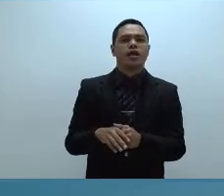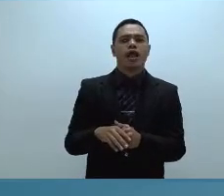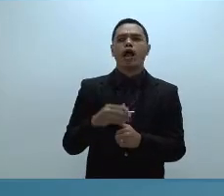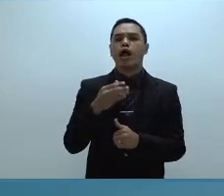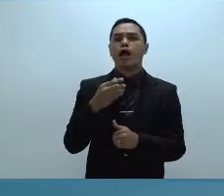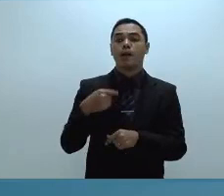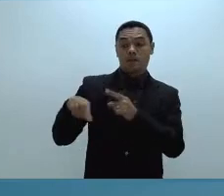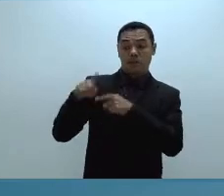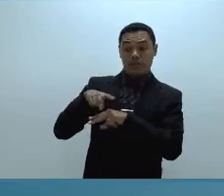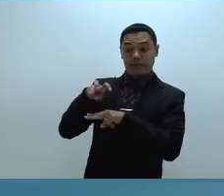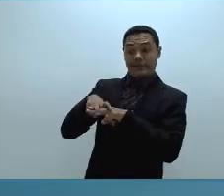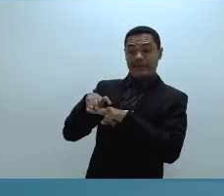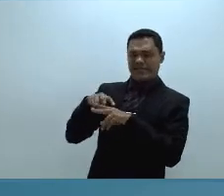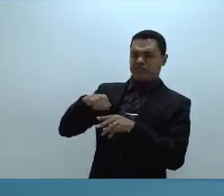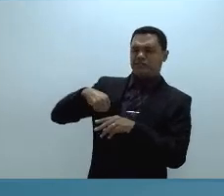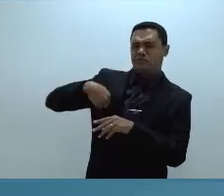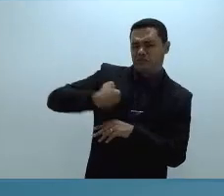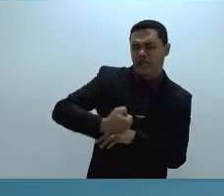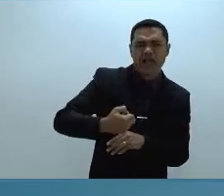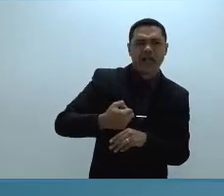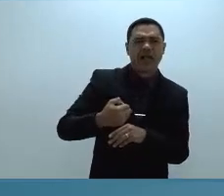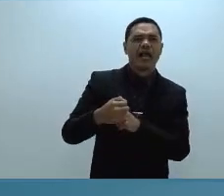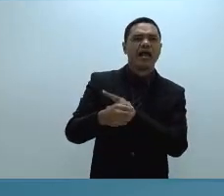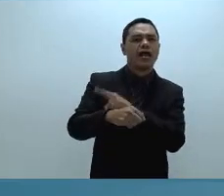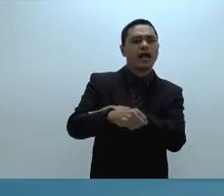braço, né?